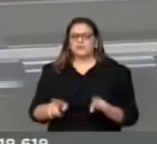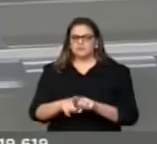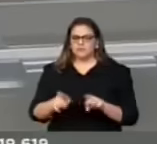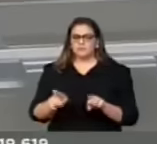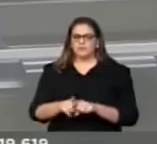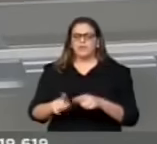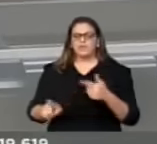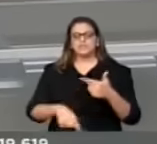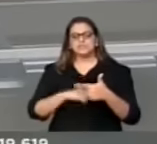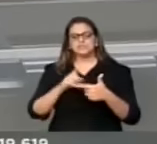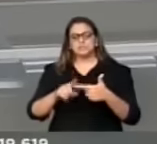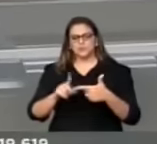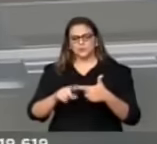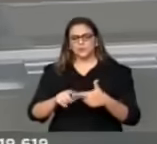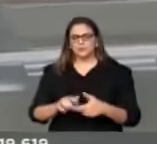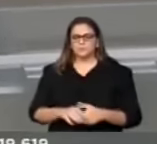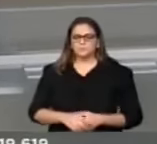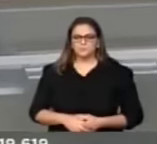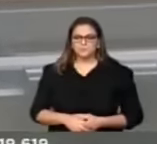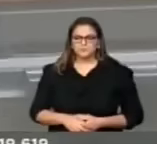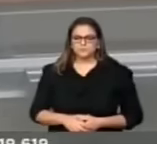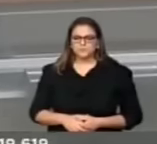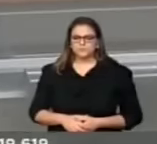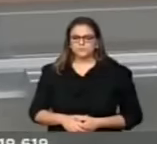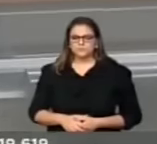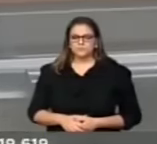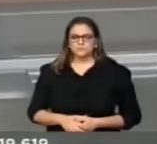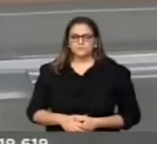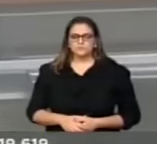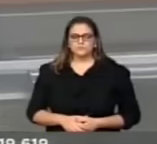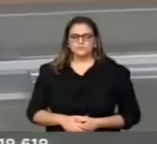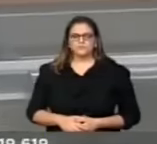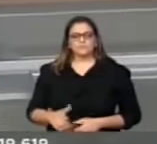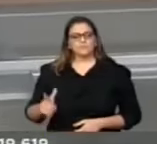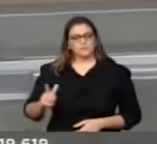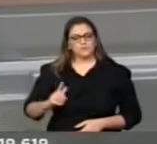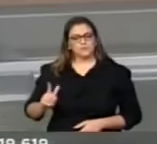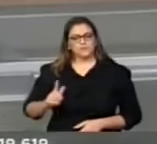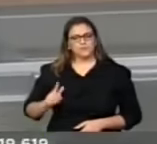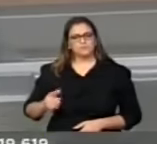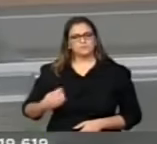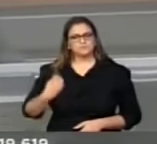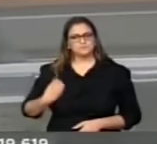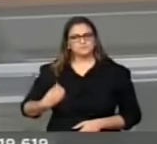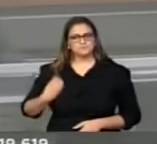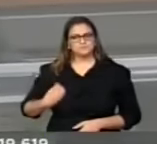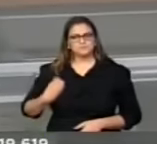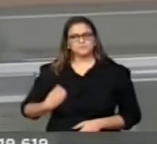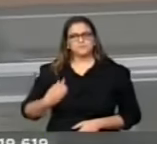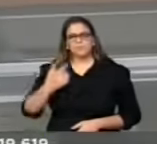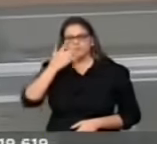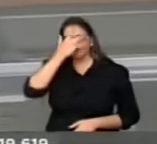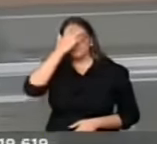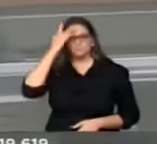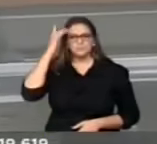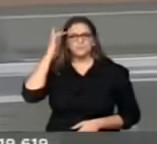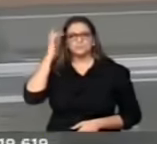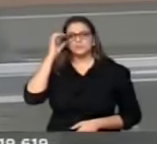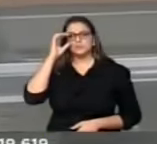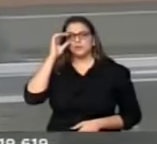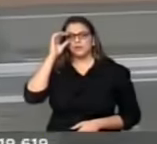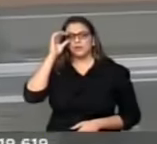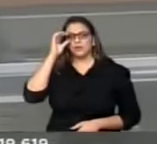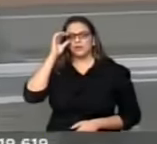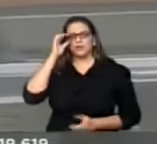preliminar, que é a presença ainda de quem iniciou ou deu início ao processo